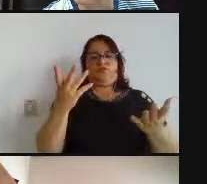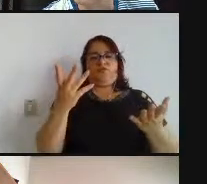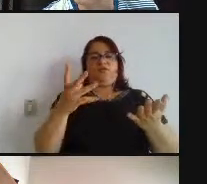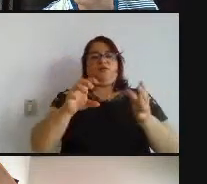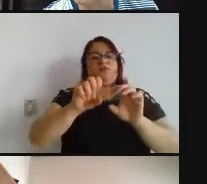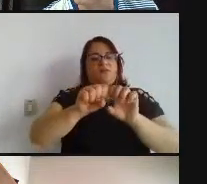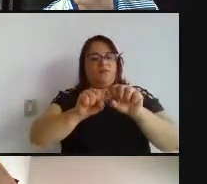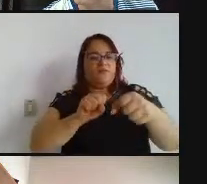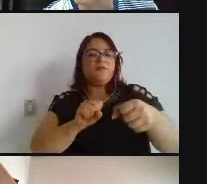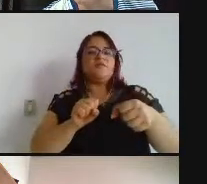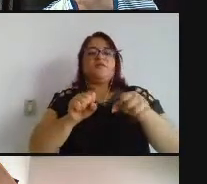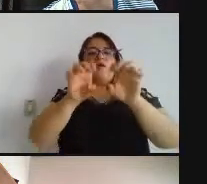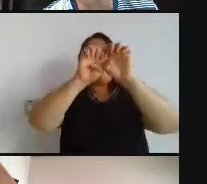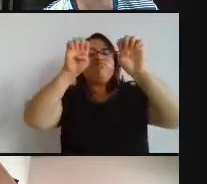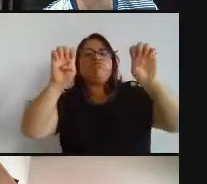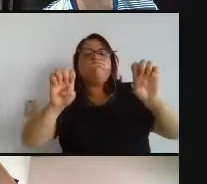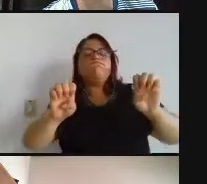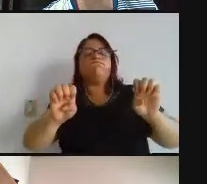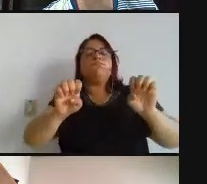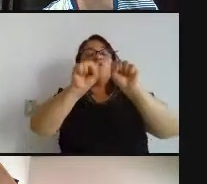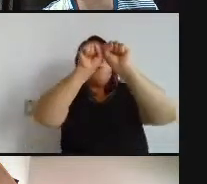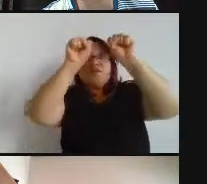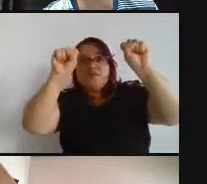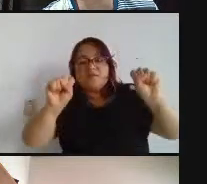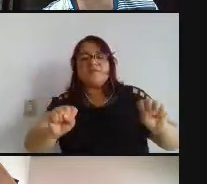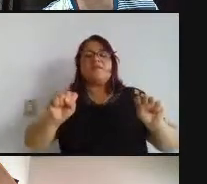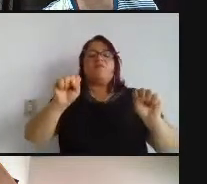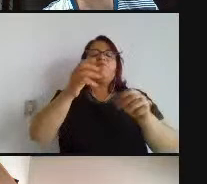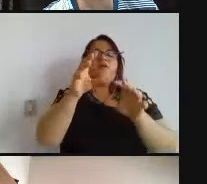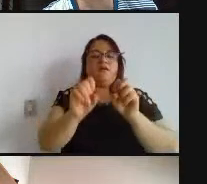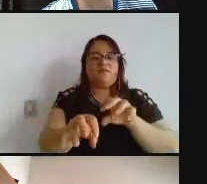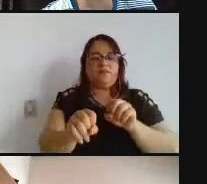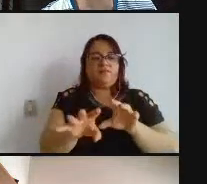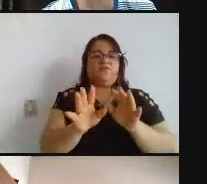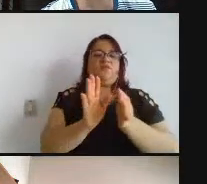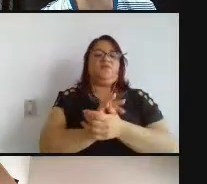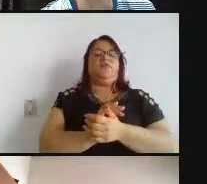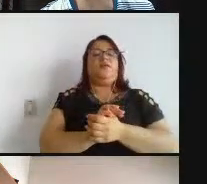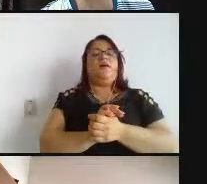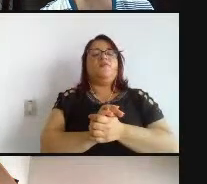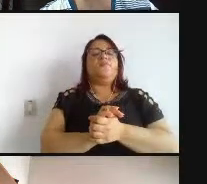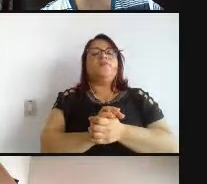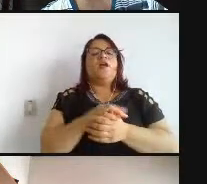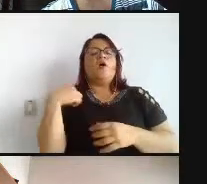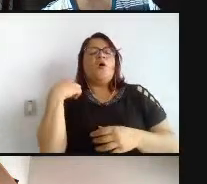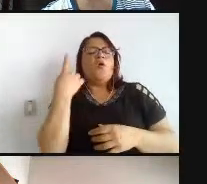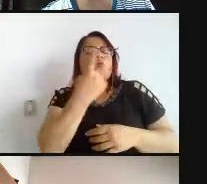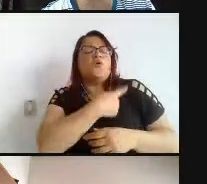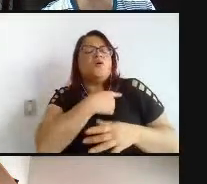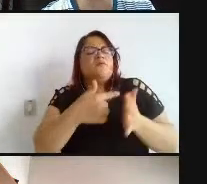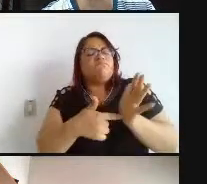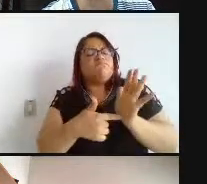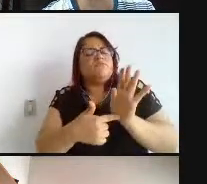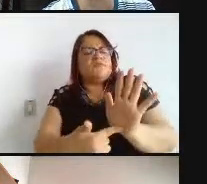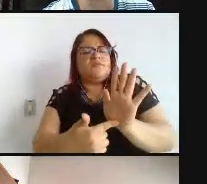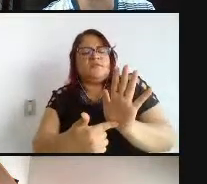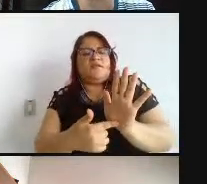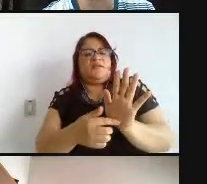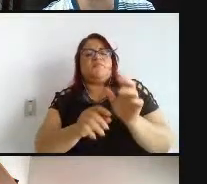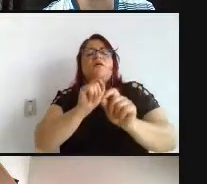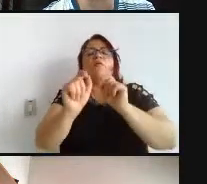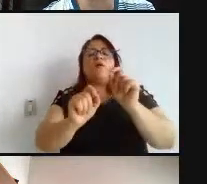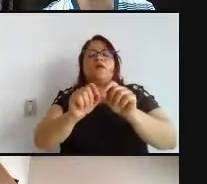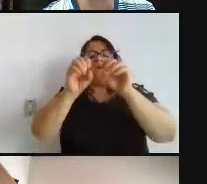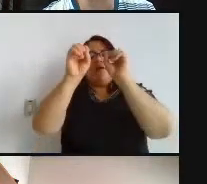sistema educacional, nesta jornada, nós estamos colocando ensinar a ler